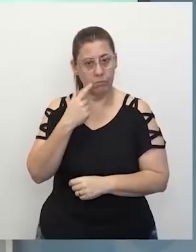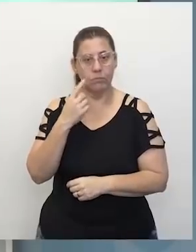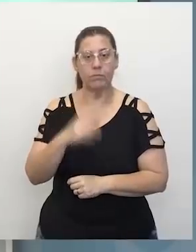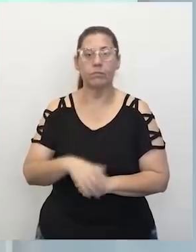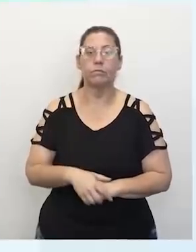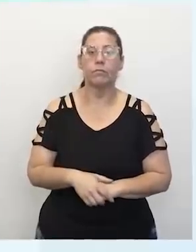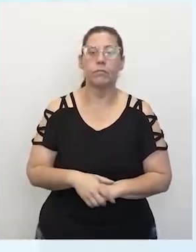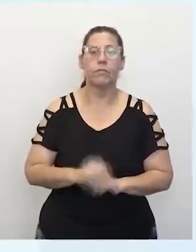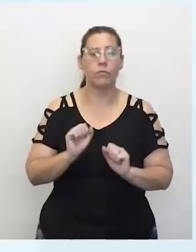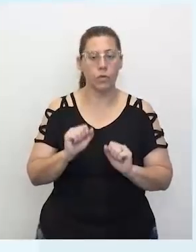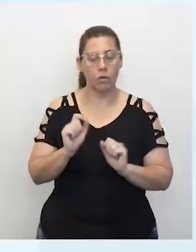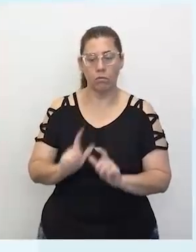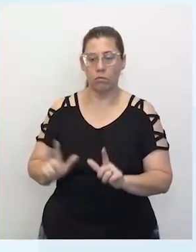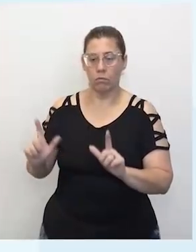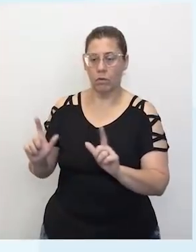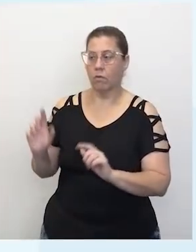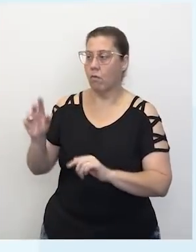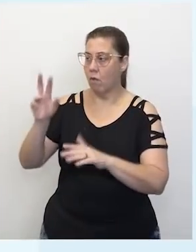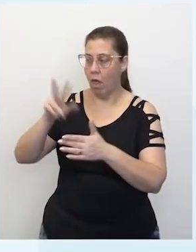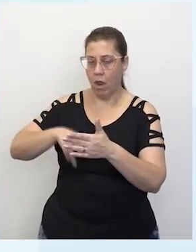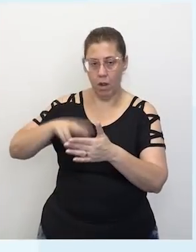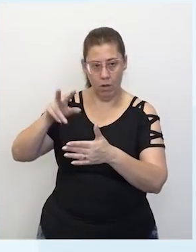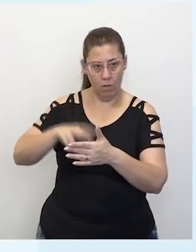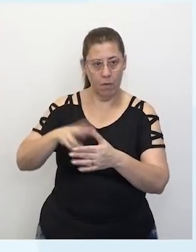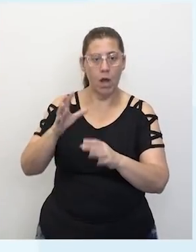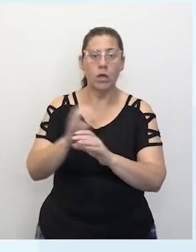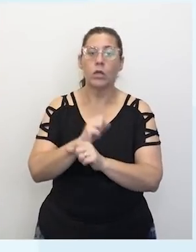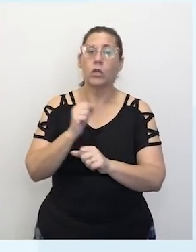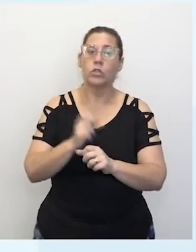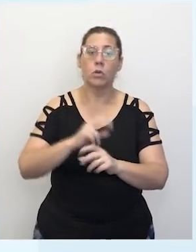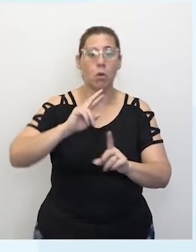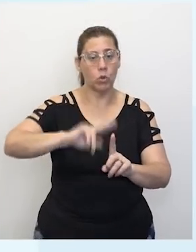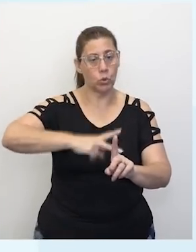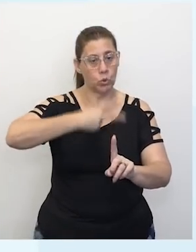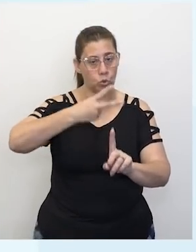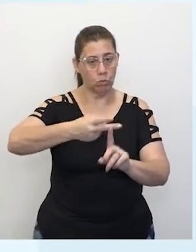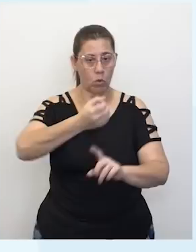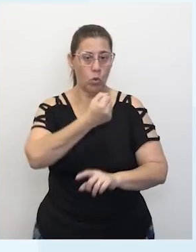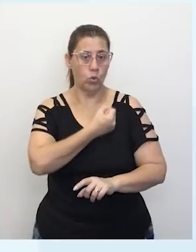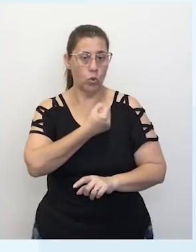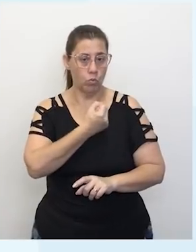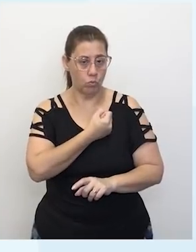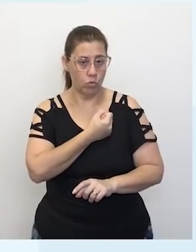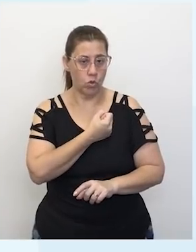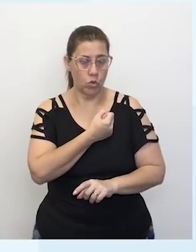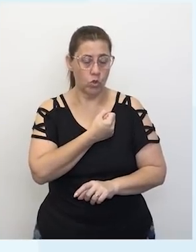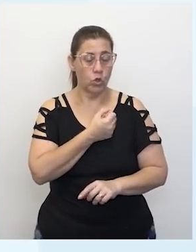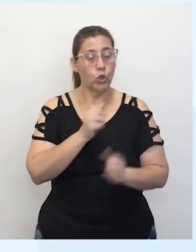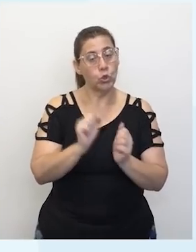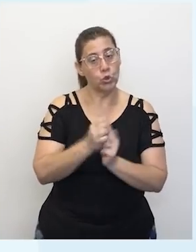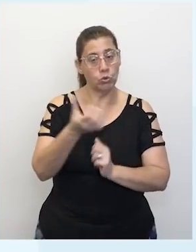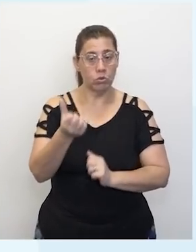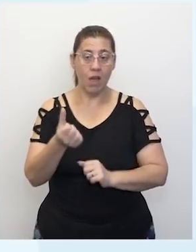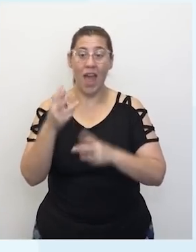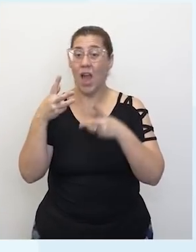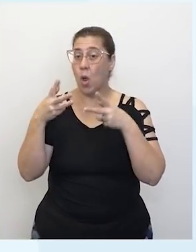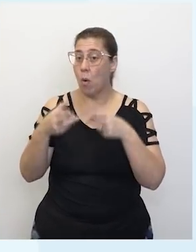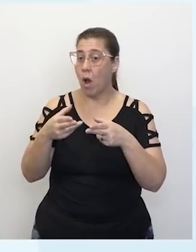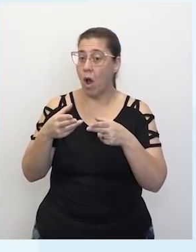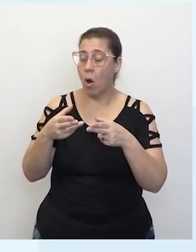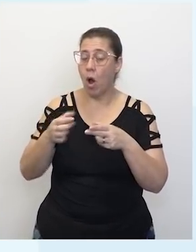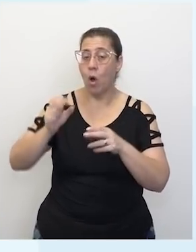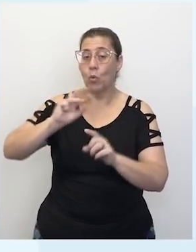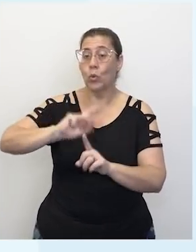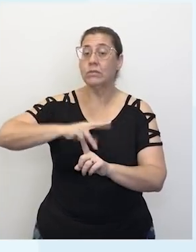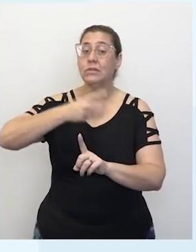na telinha, por favor, eu só vou ler para vocês. A soma do dobro de um número com 6 é igual